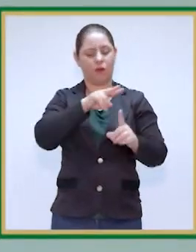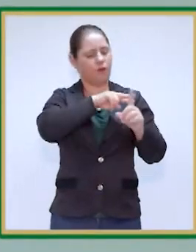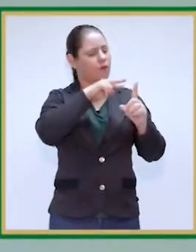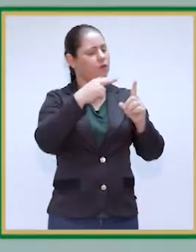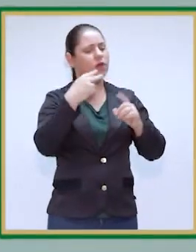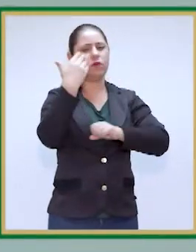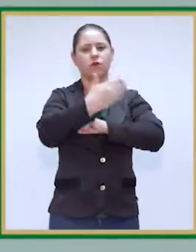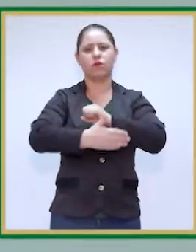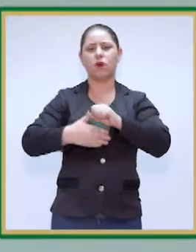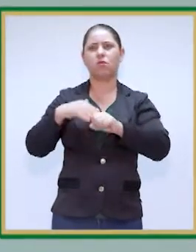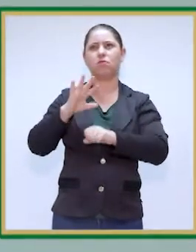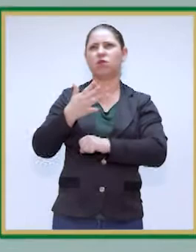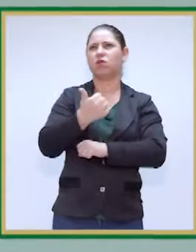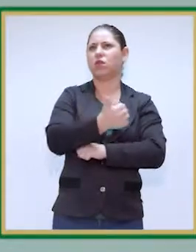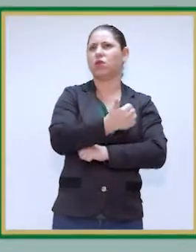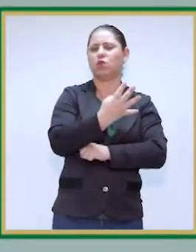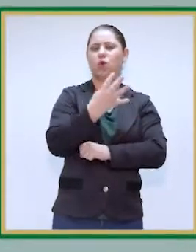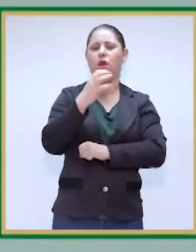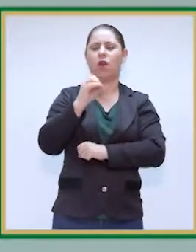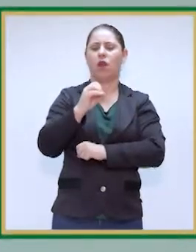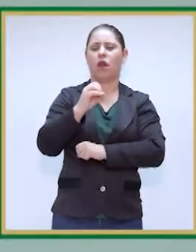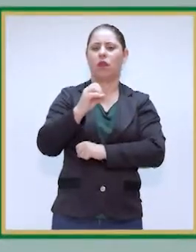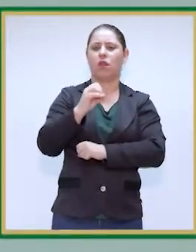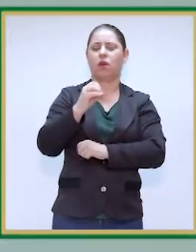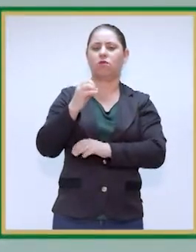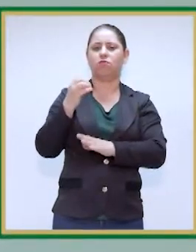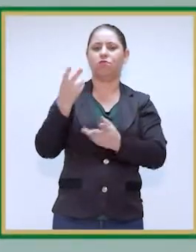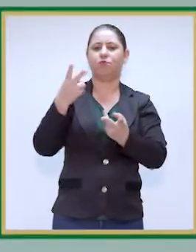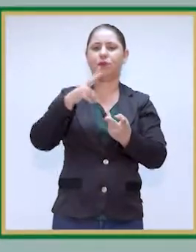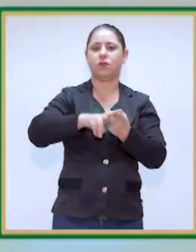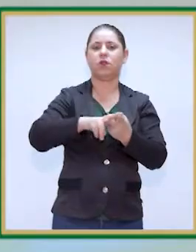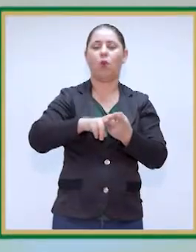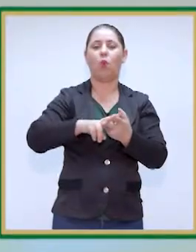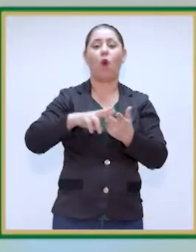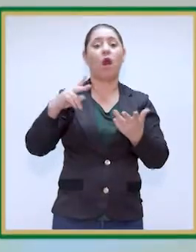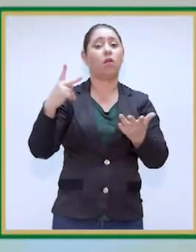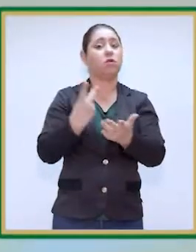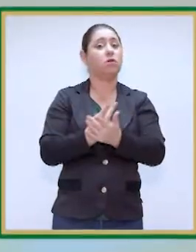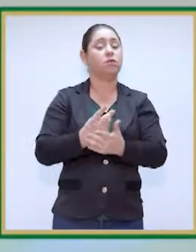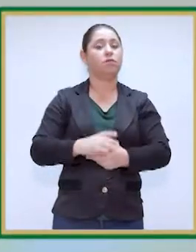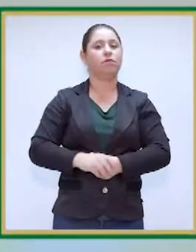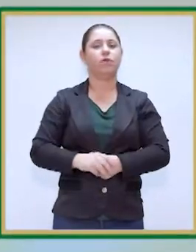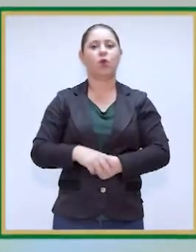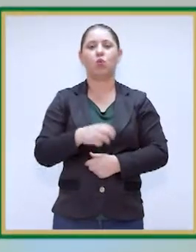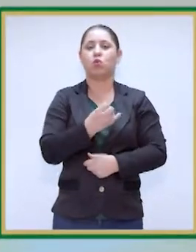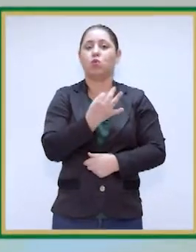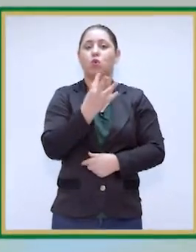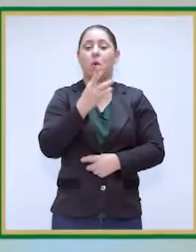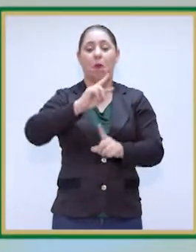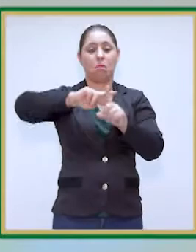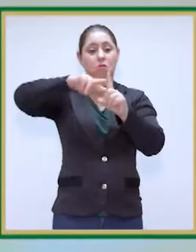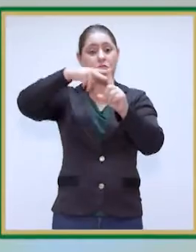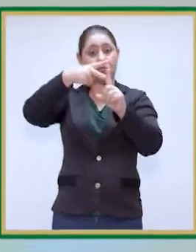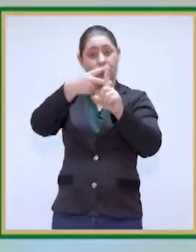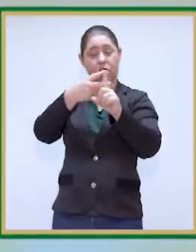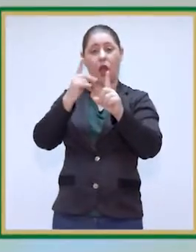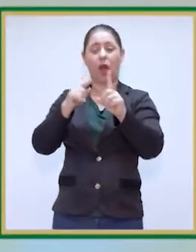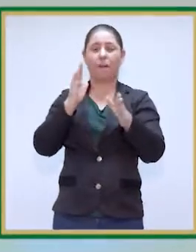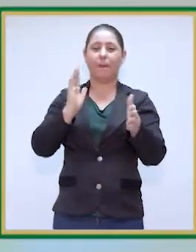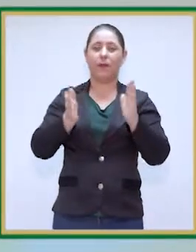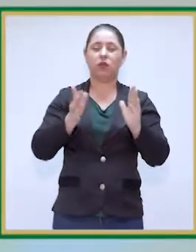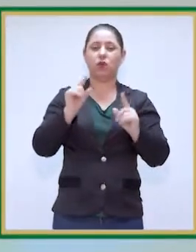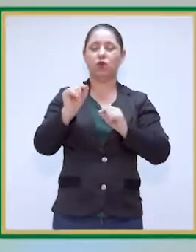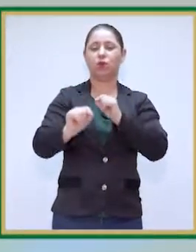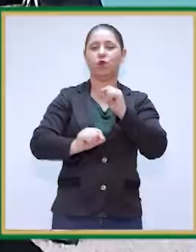Defensoria, aproximadamente 140 entradas foram irregulares. Nossa, então o número mais que dobrou, né, nesse tempo